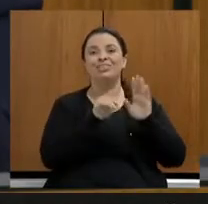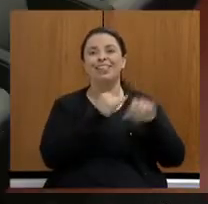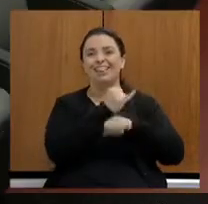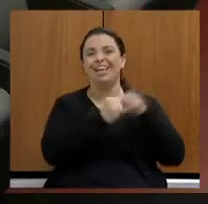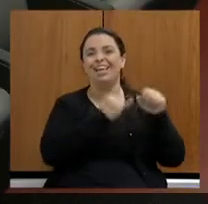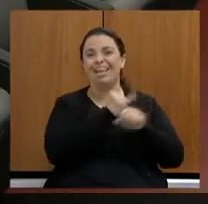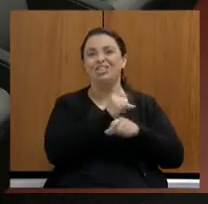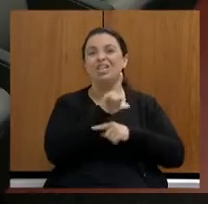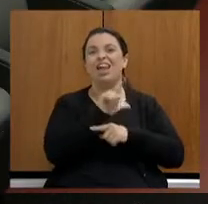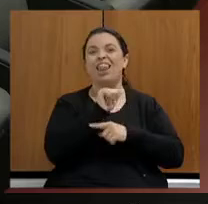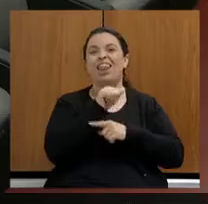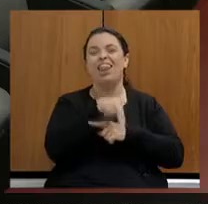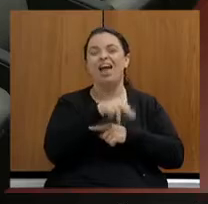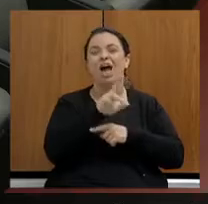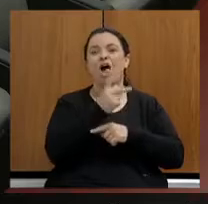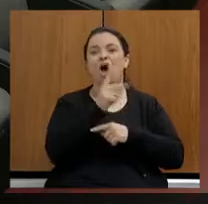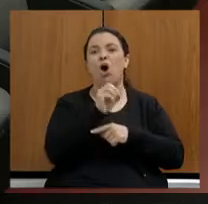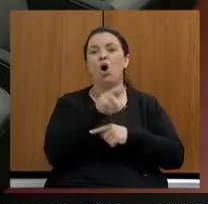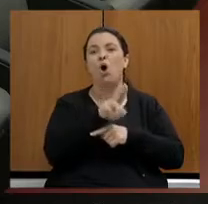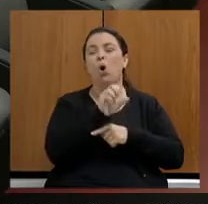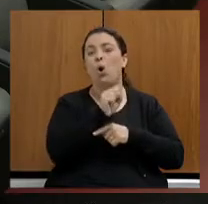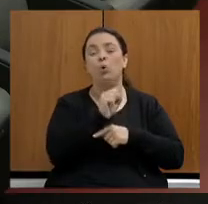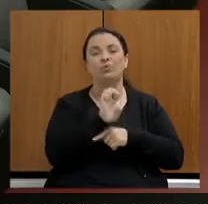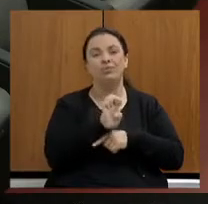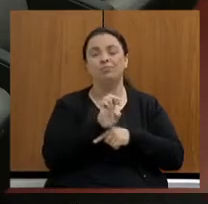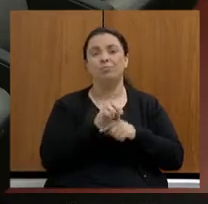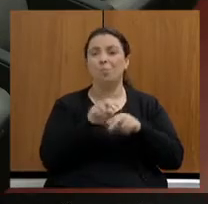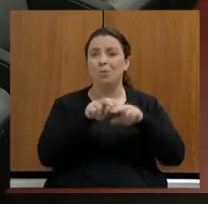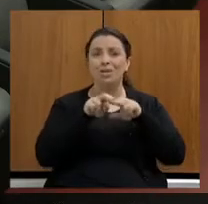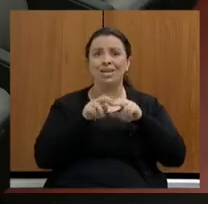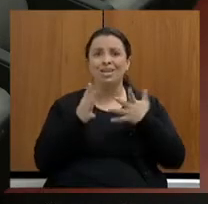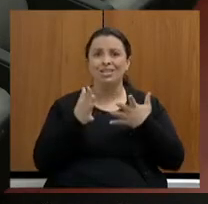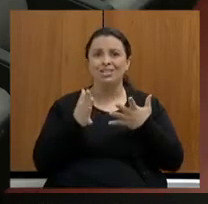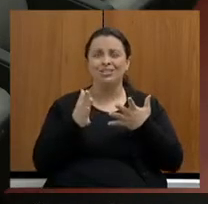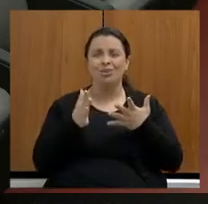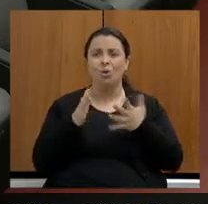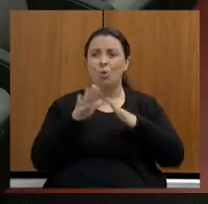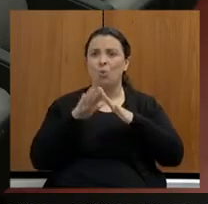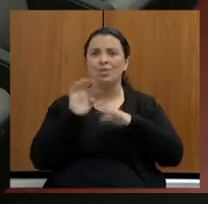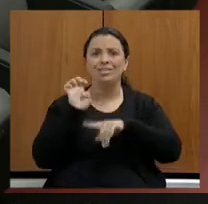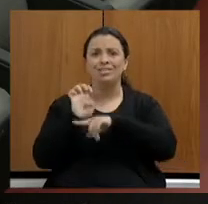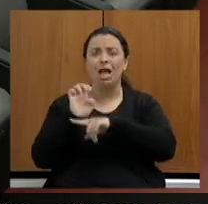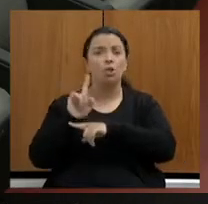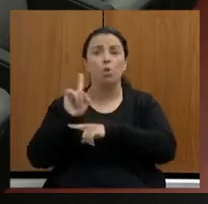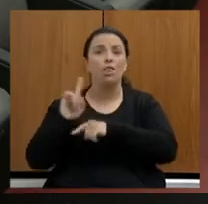do aparelho eletrônico para oferecerem essa hora da sua casa